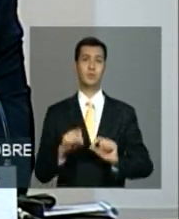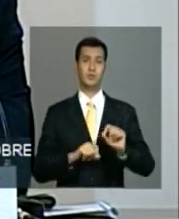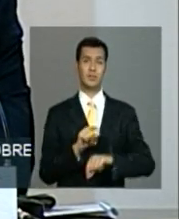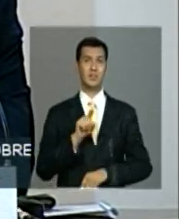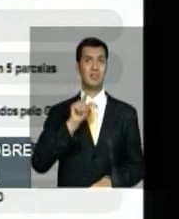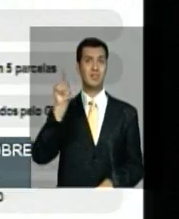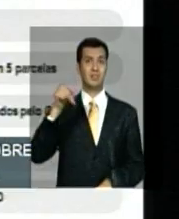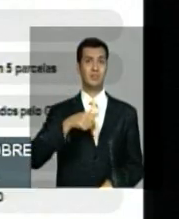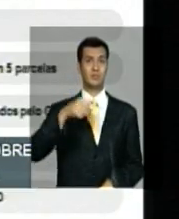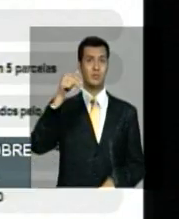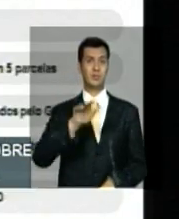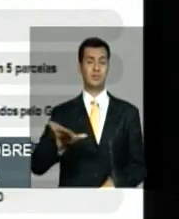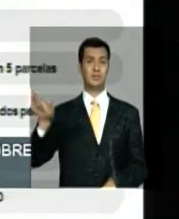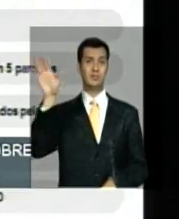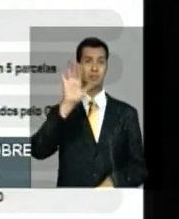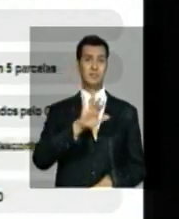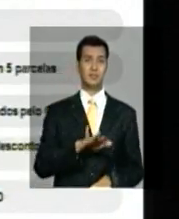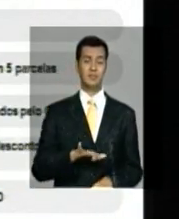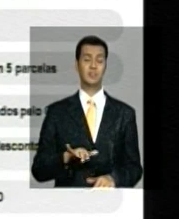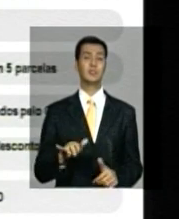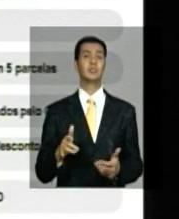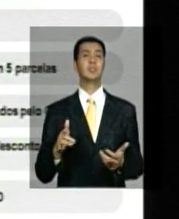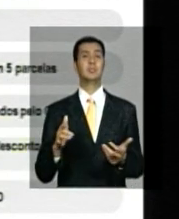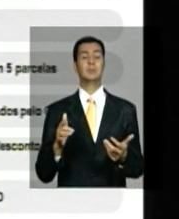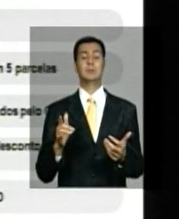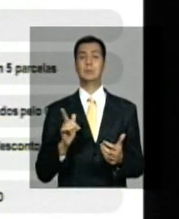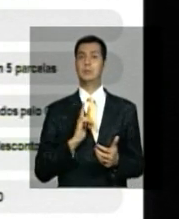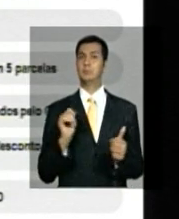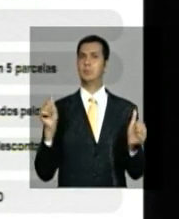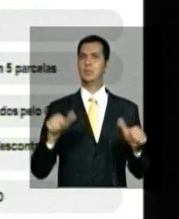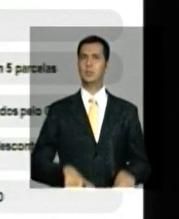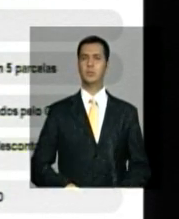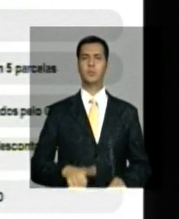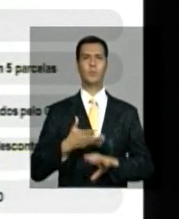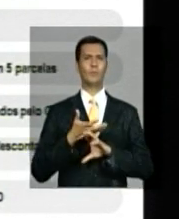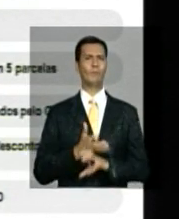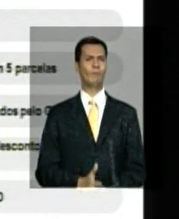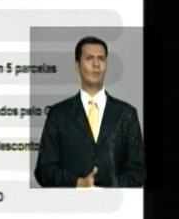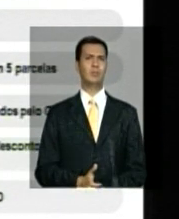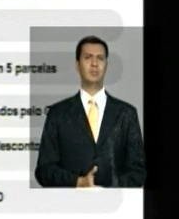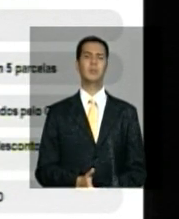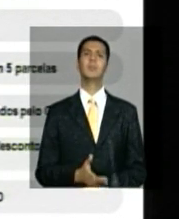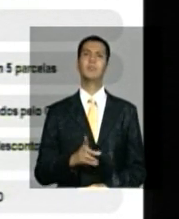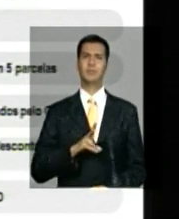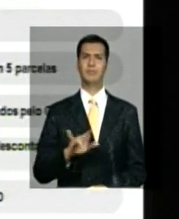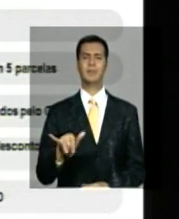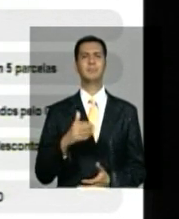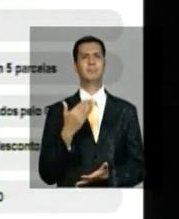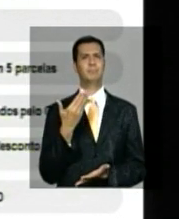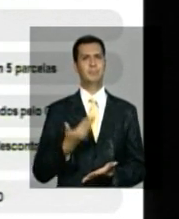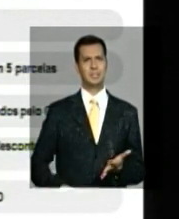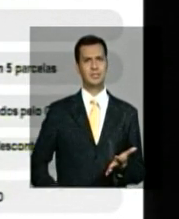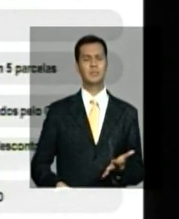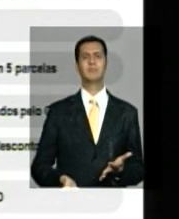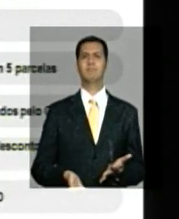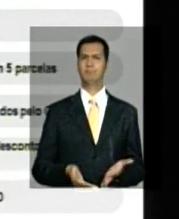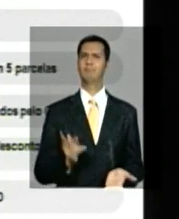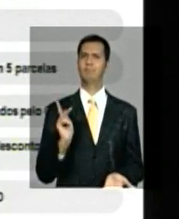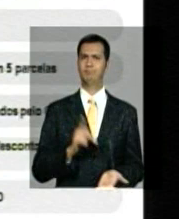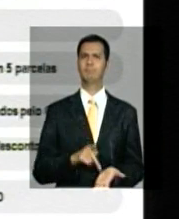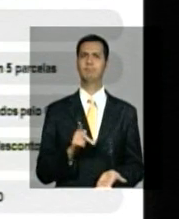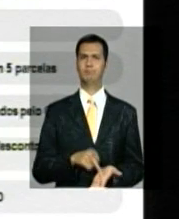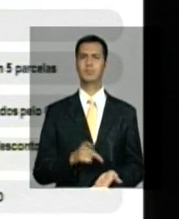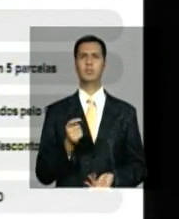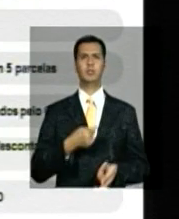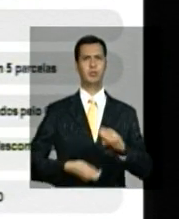eh não tem paralelo nos últimos 50 anos e que vai ter prejuízos muito sérios para a